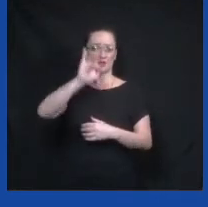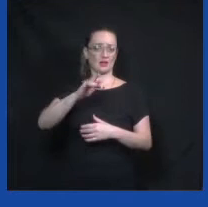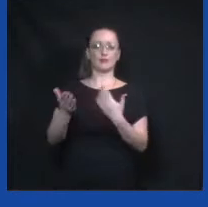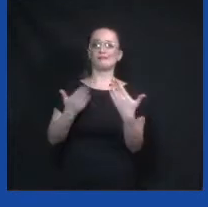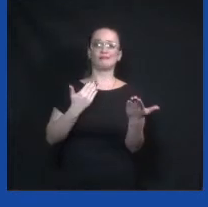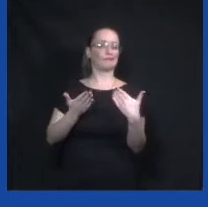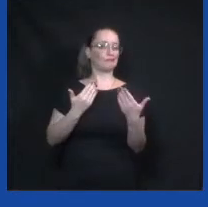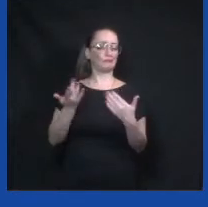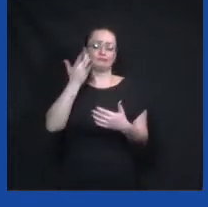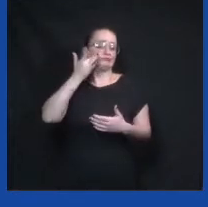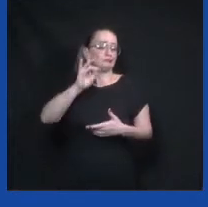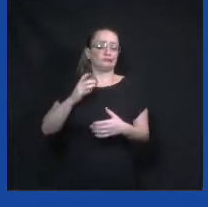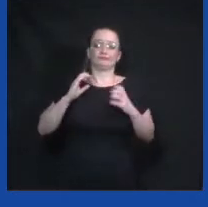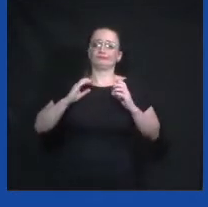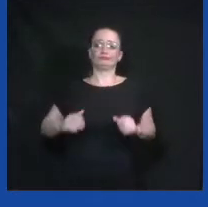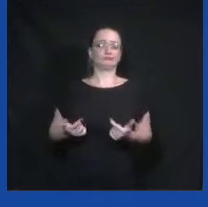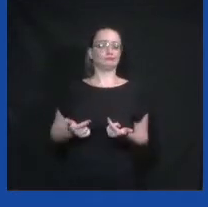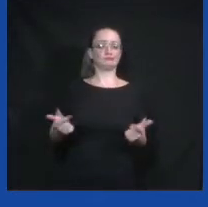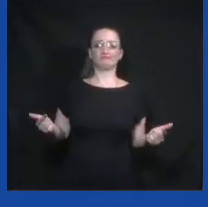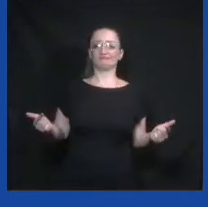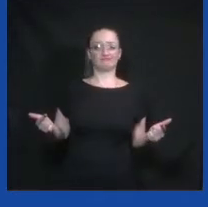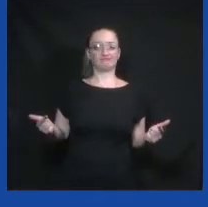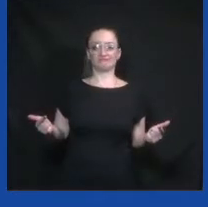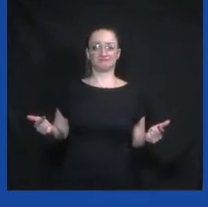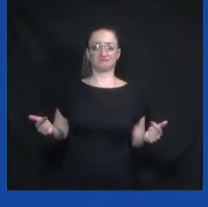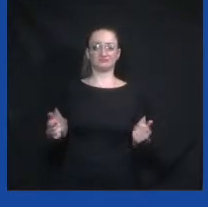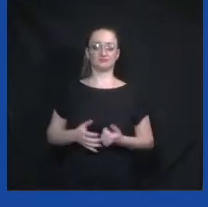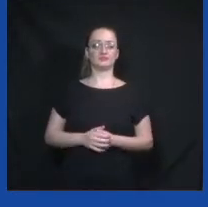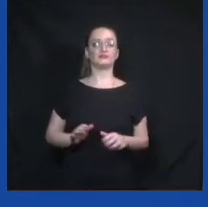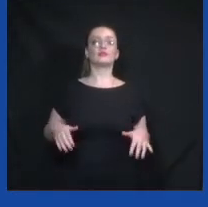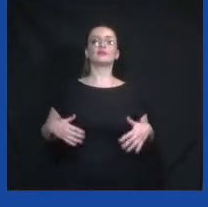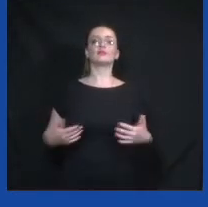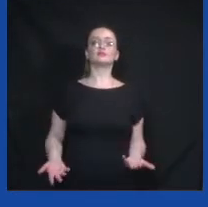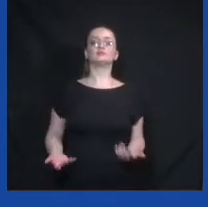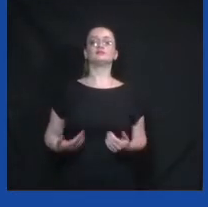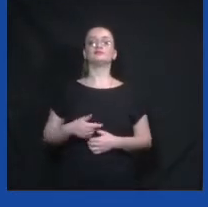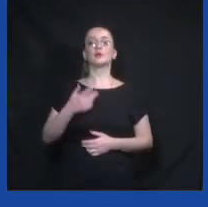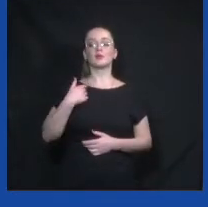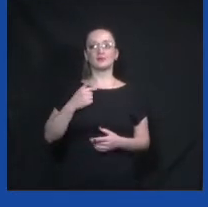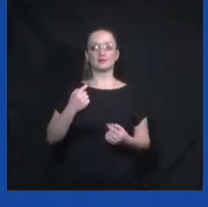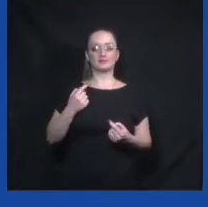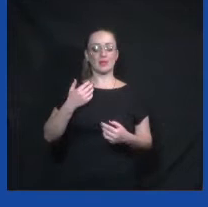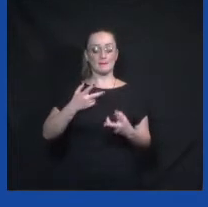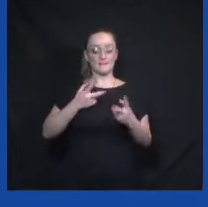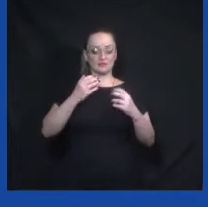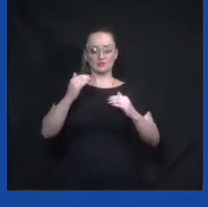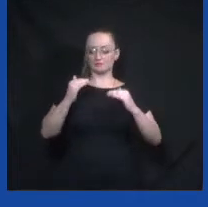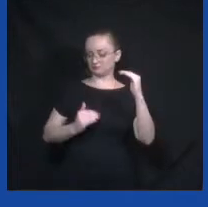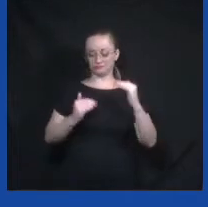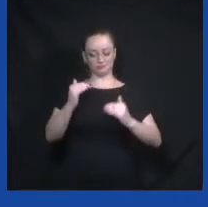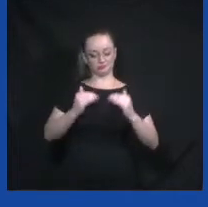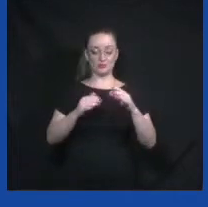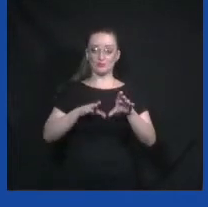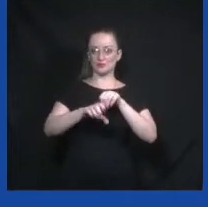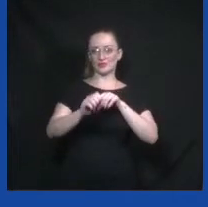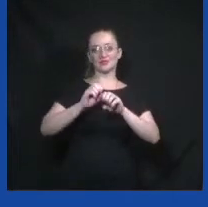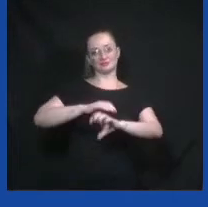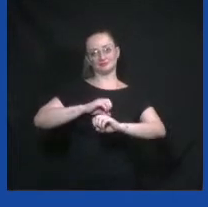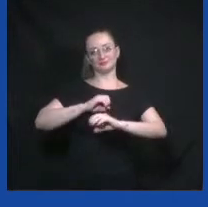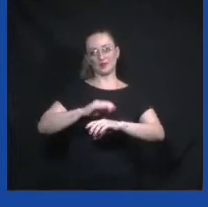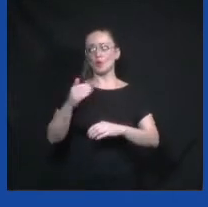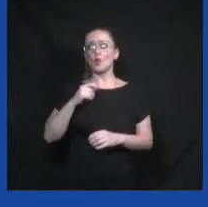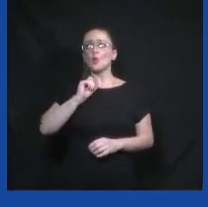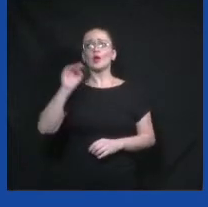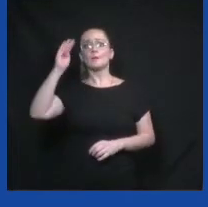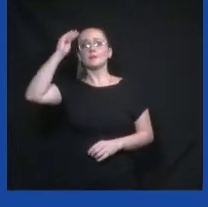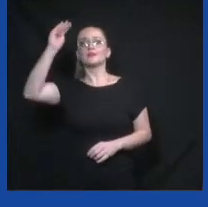sobre algum assunto público com mínimo de decência, né? Então, veja a disparidade, né? Quando a gente fala de formação educacional, que prioridade a gente